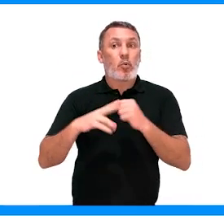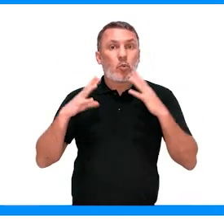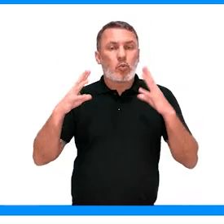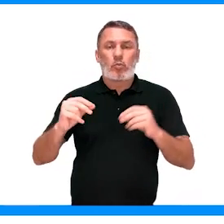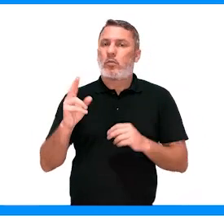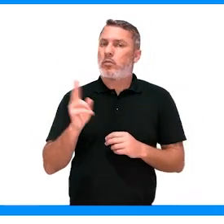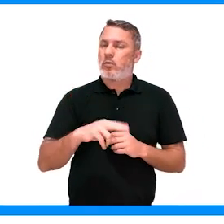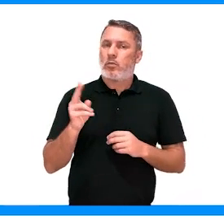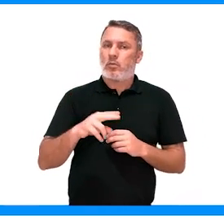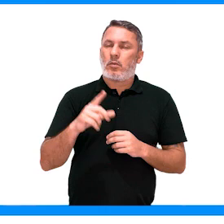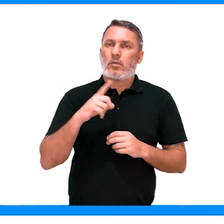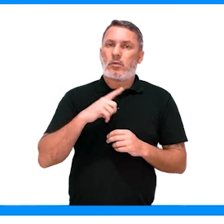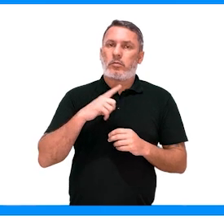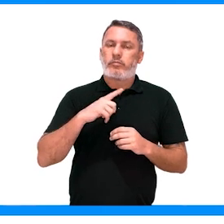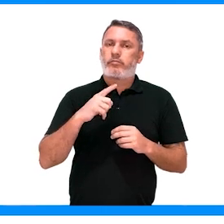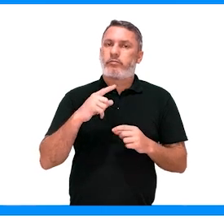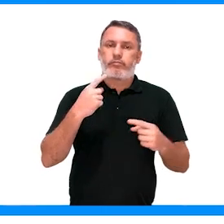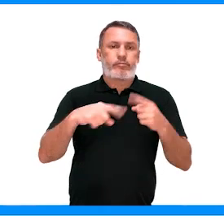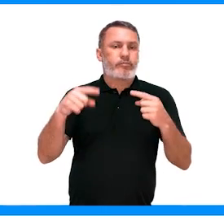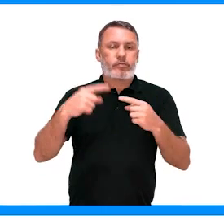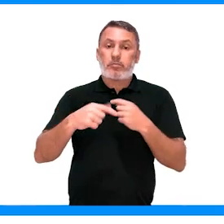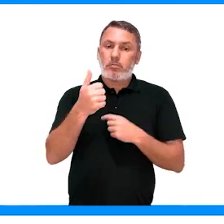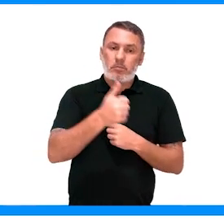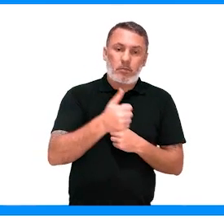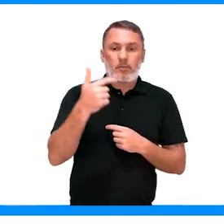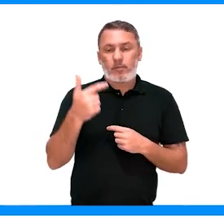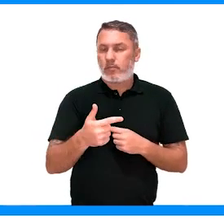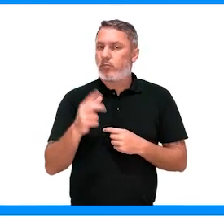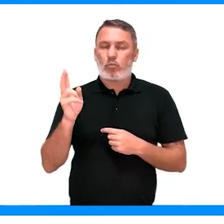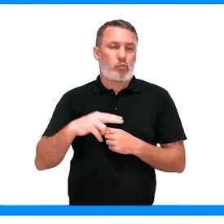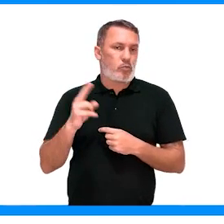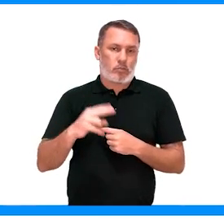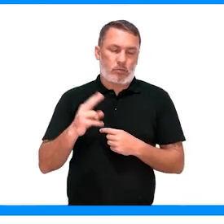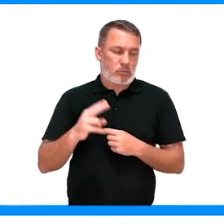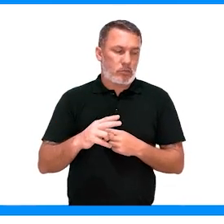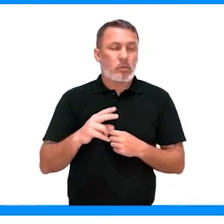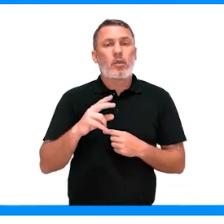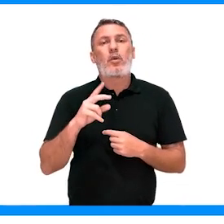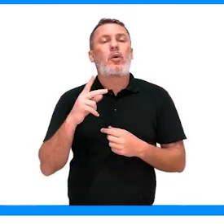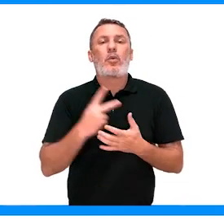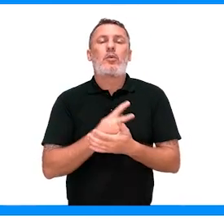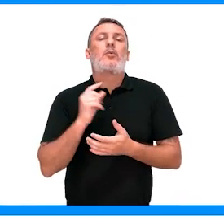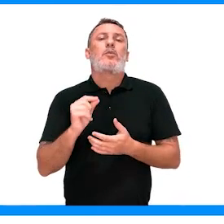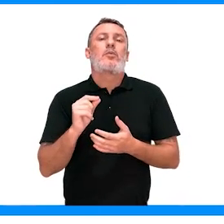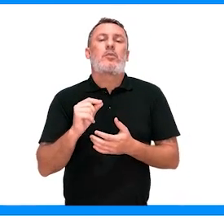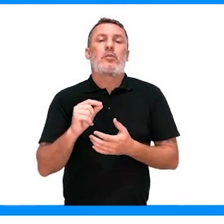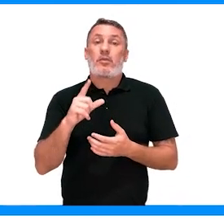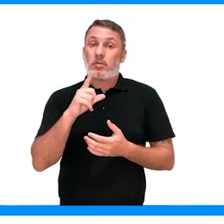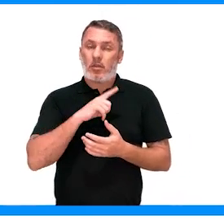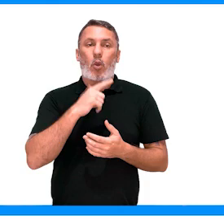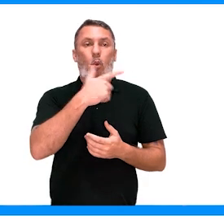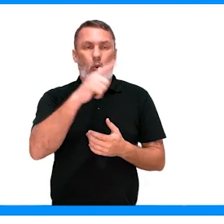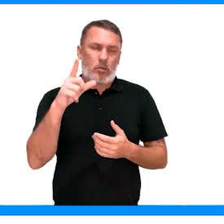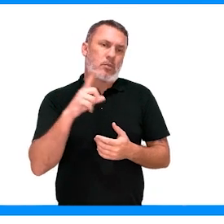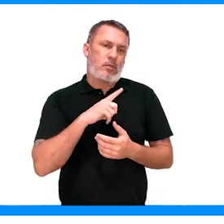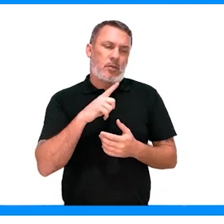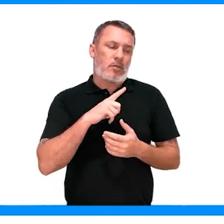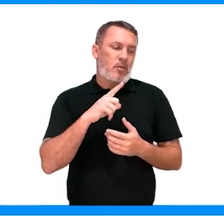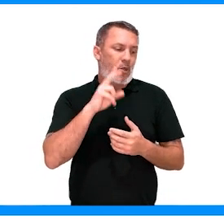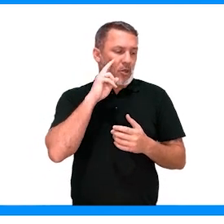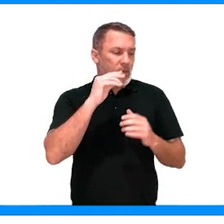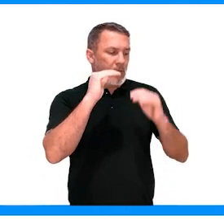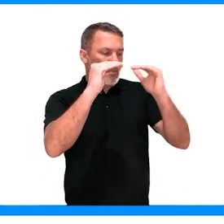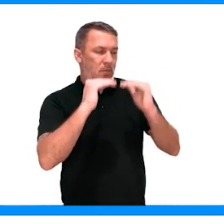os verbos, nunca que sofre irregularidade na primeira e segunda pessoas do plural. Ou seja, nosotros